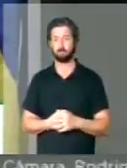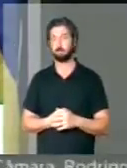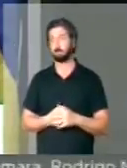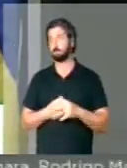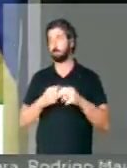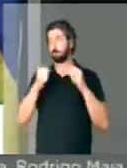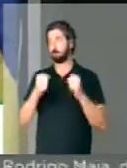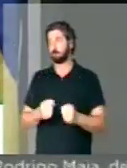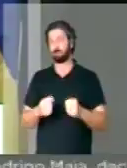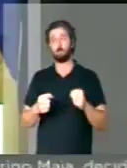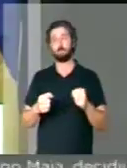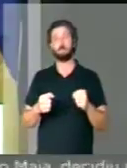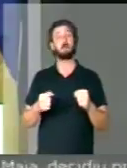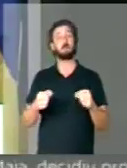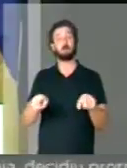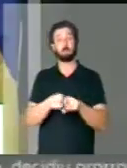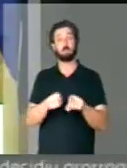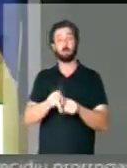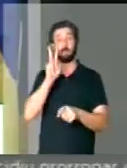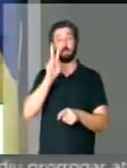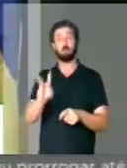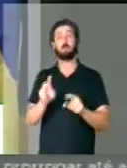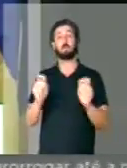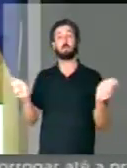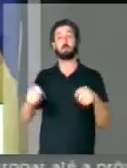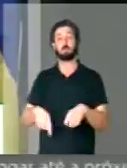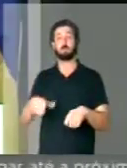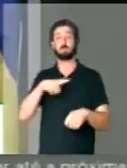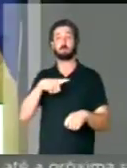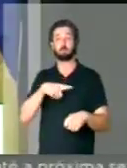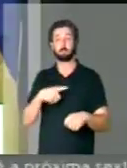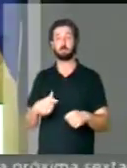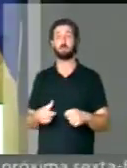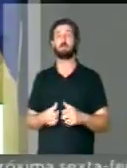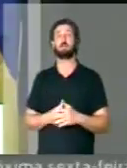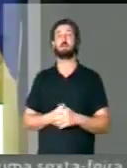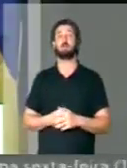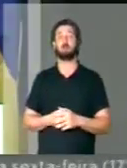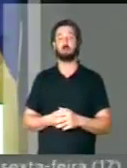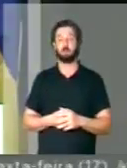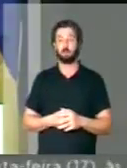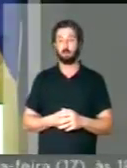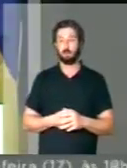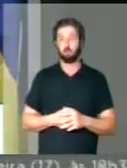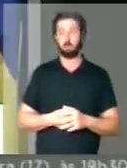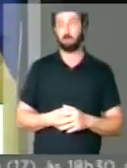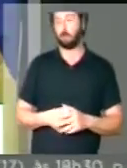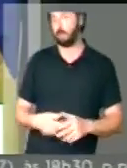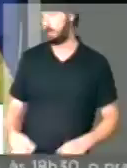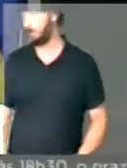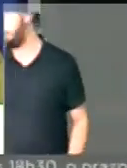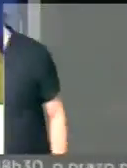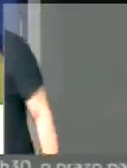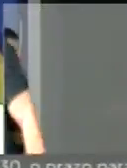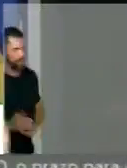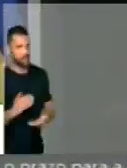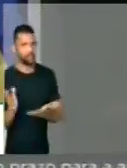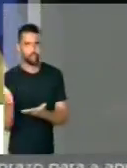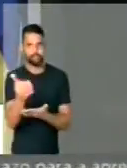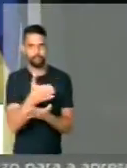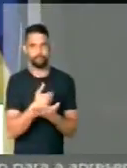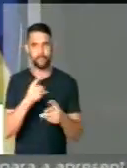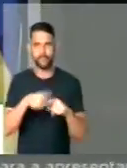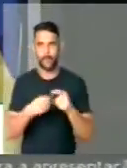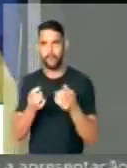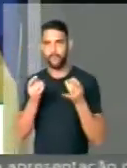poder ver, obrigado, senhor presidente, poder ver a possibilidade da sua plantação, da sua colheita, da sua venda